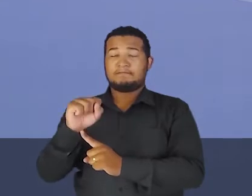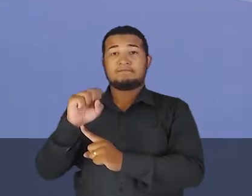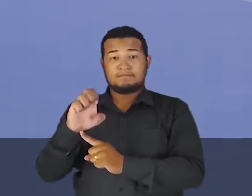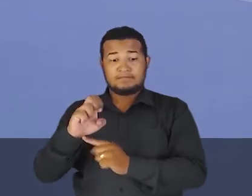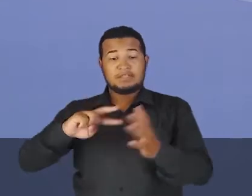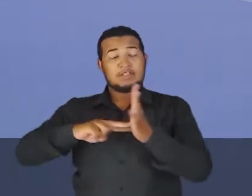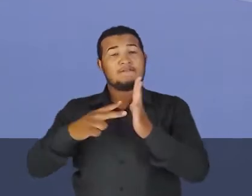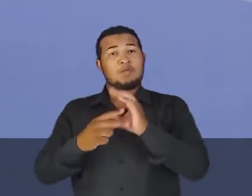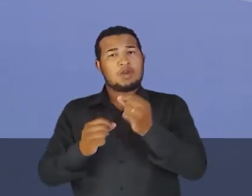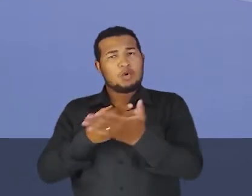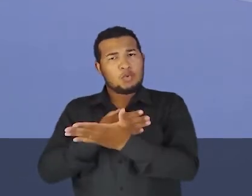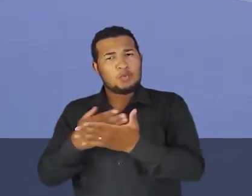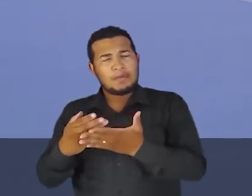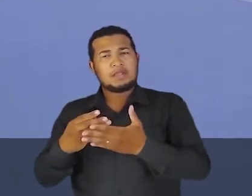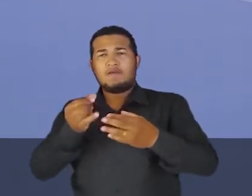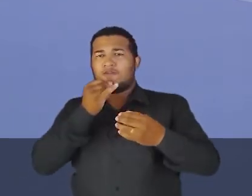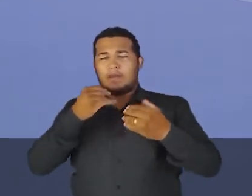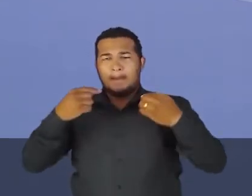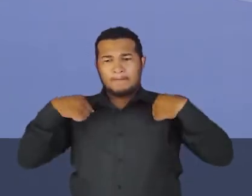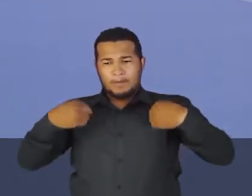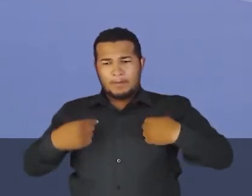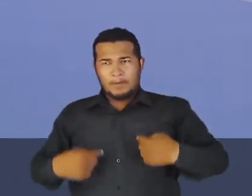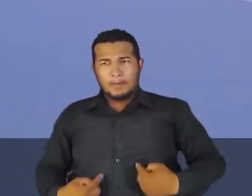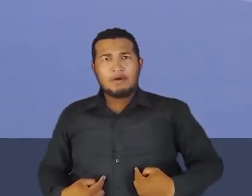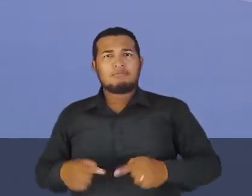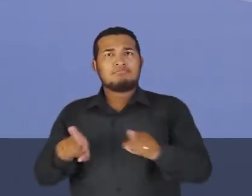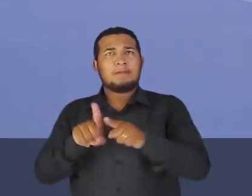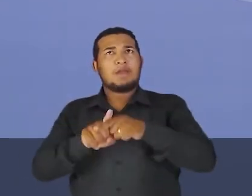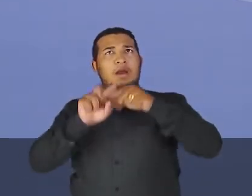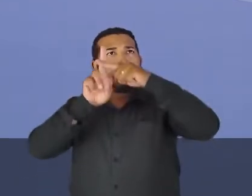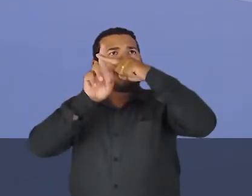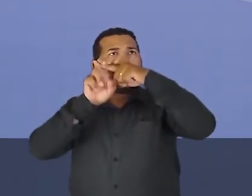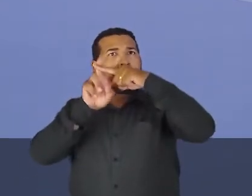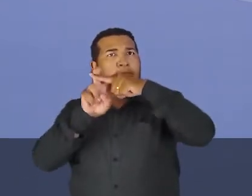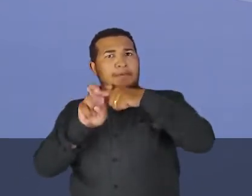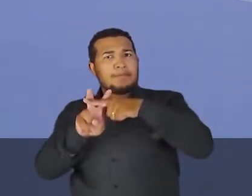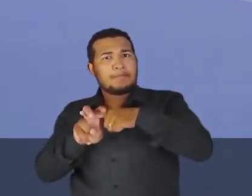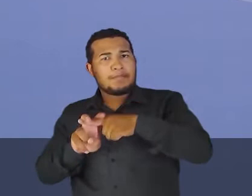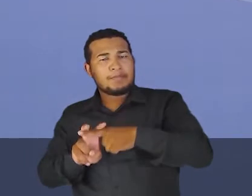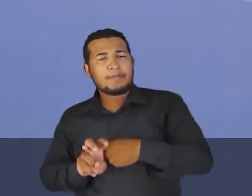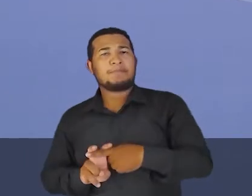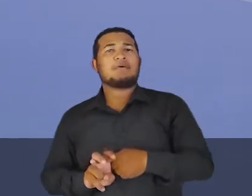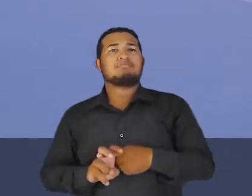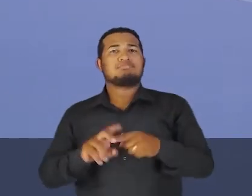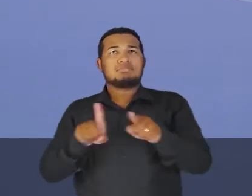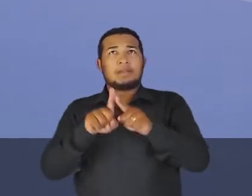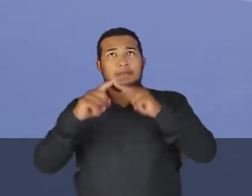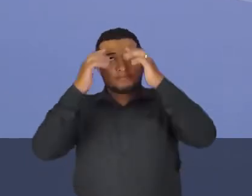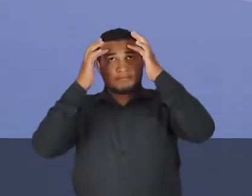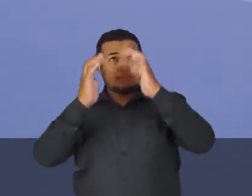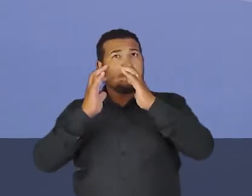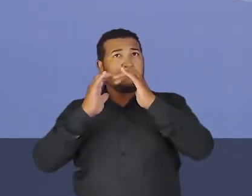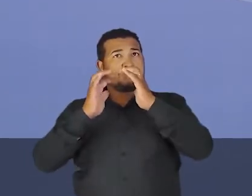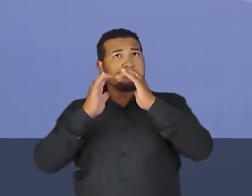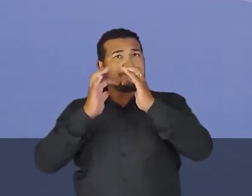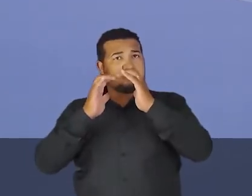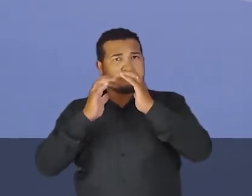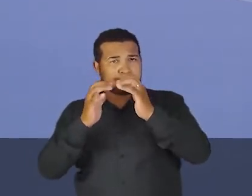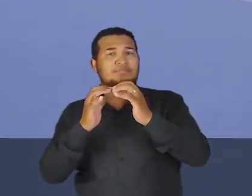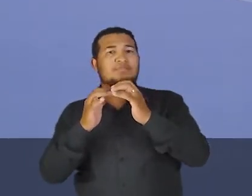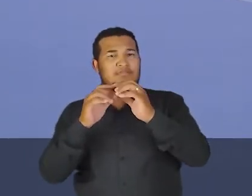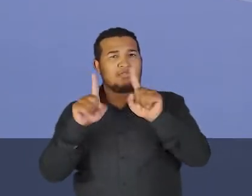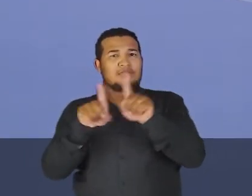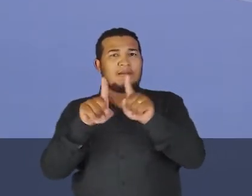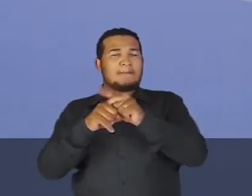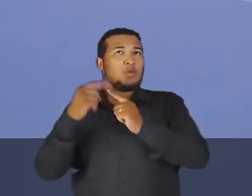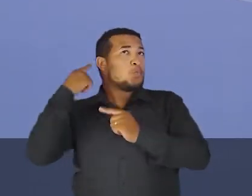onde você tem a formação da notocorda, que vai dar origem a uma coluna vertebral, você tem a placa neural, que vai dar origem ao cérebro, e a